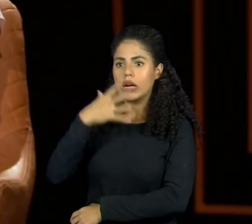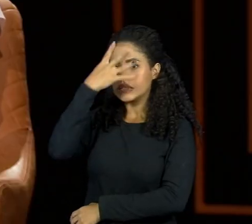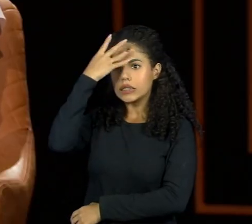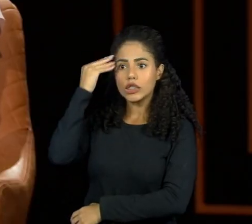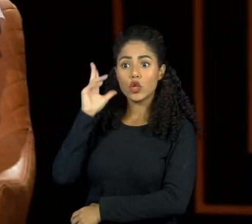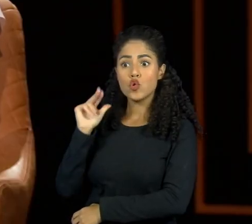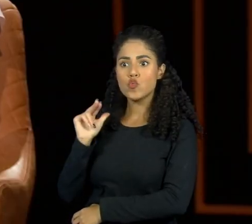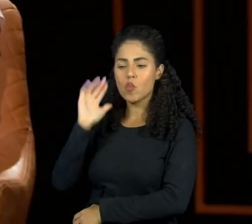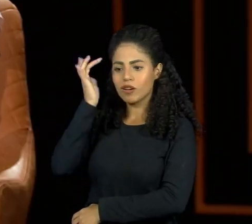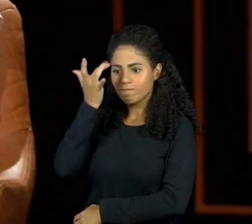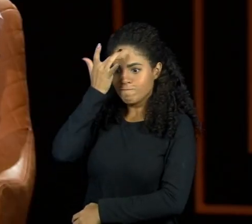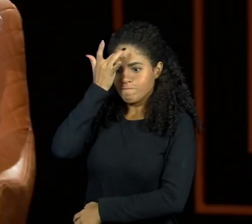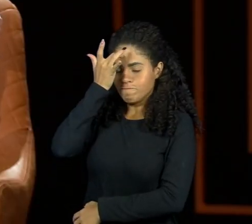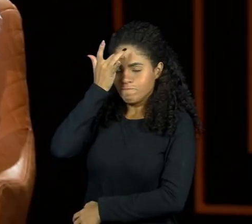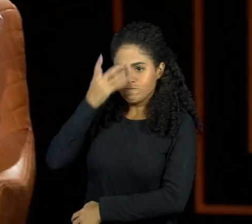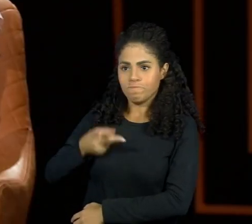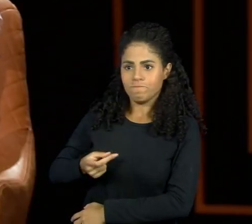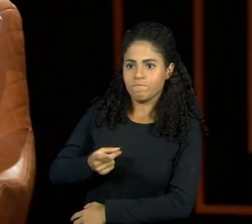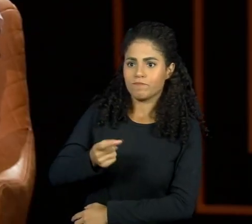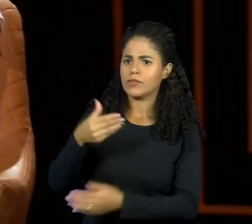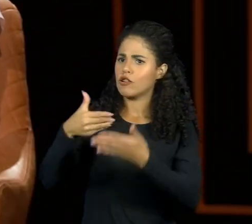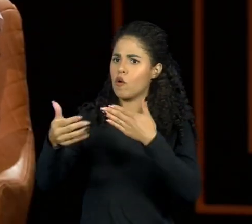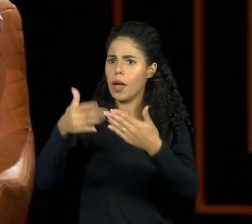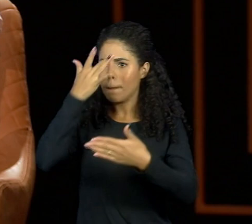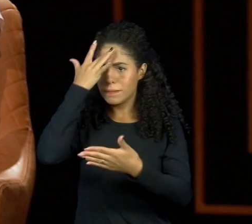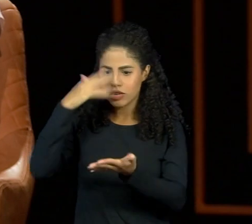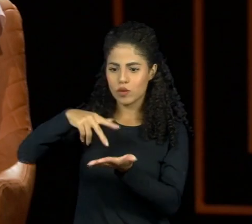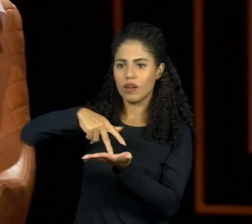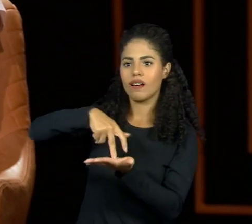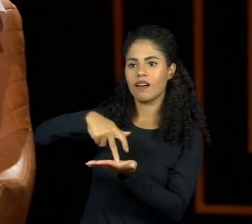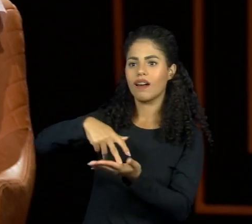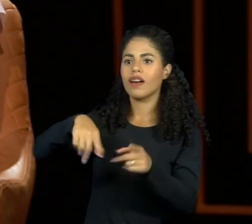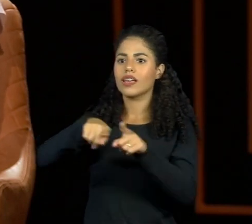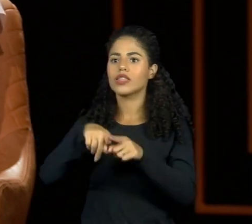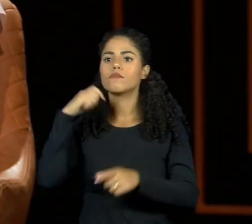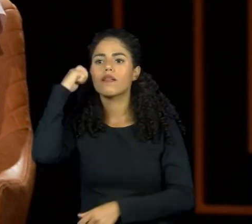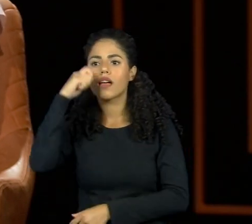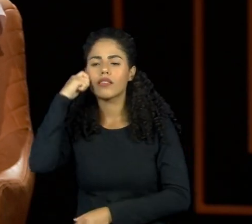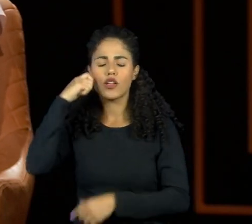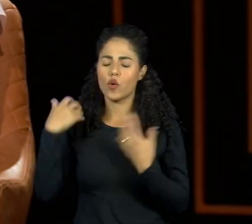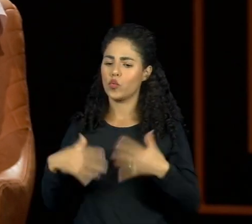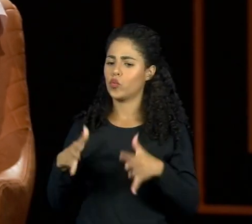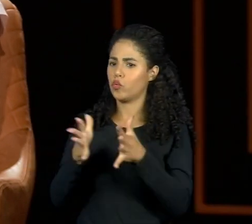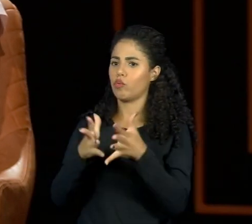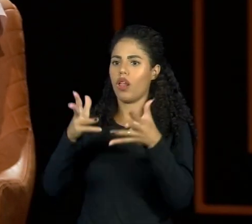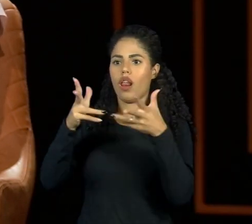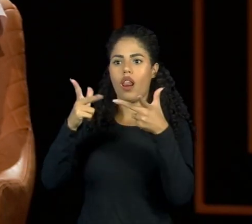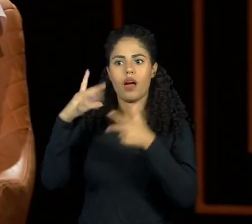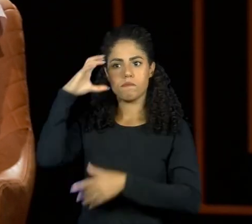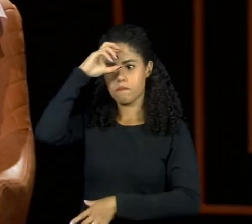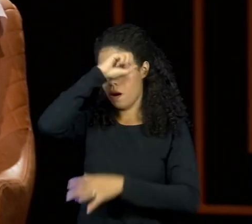para qualquer bailarina e qualquer atriz, porque passar pela mão dela é passar por um crivo,